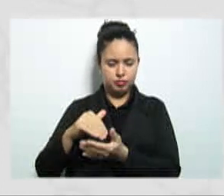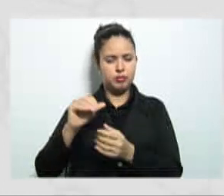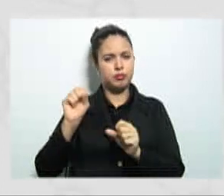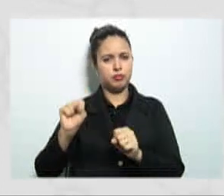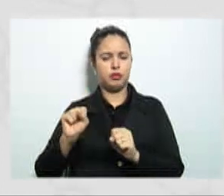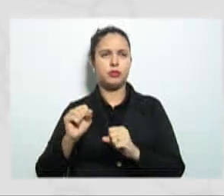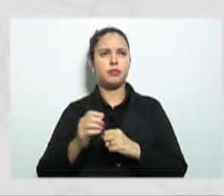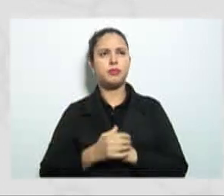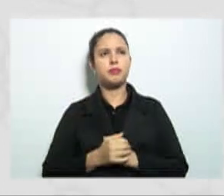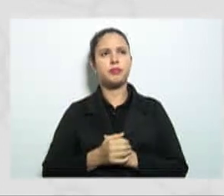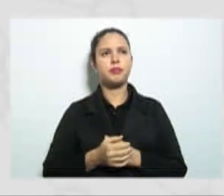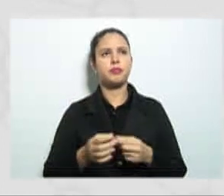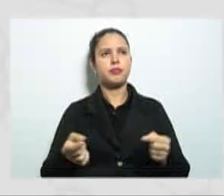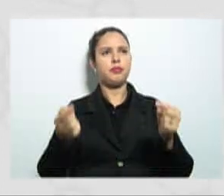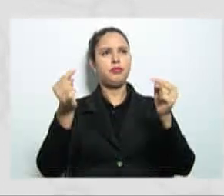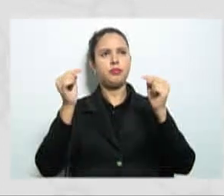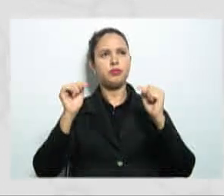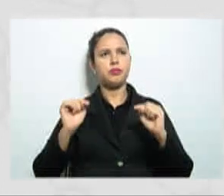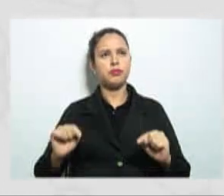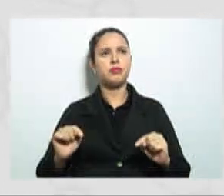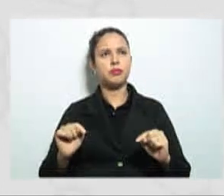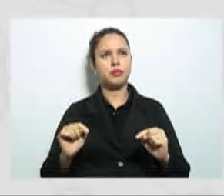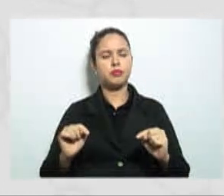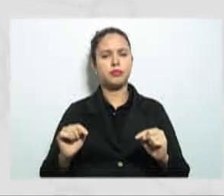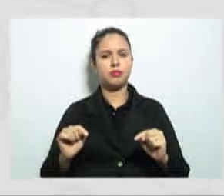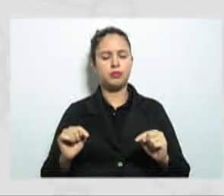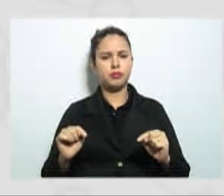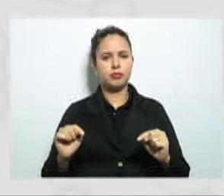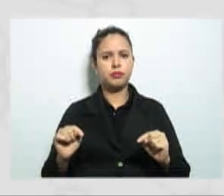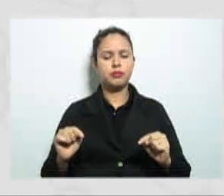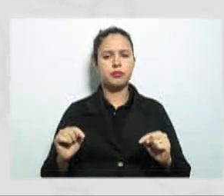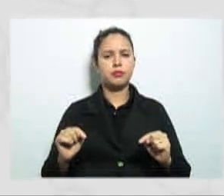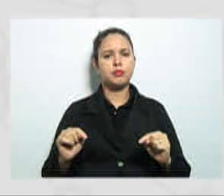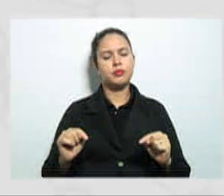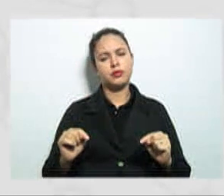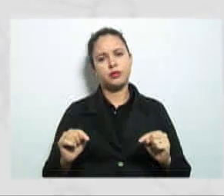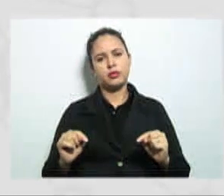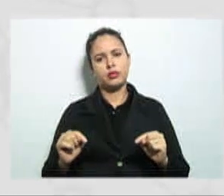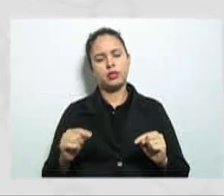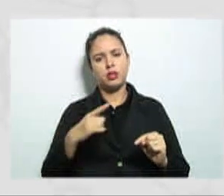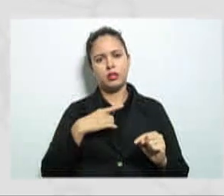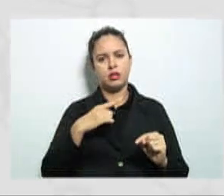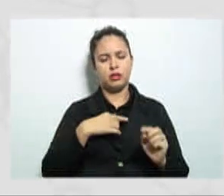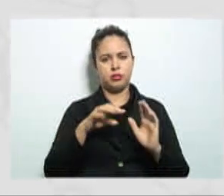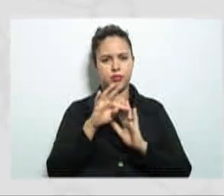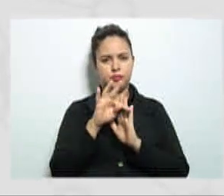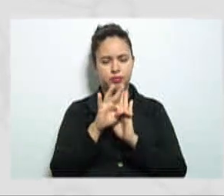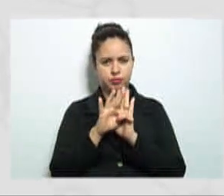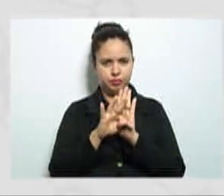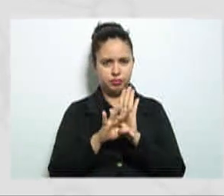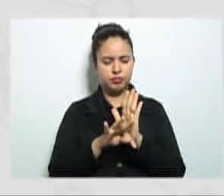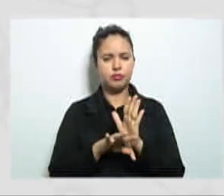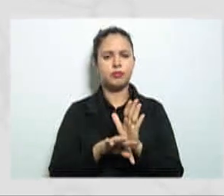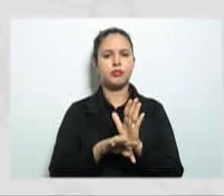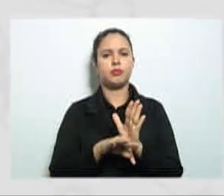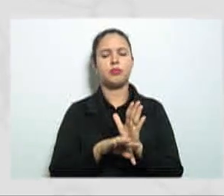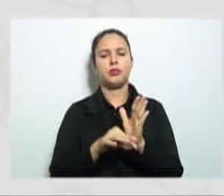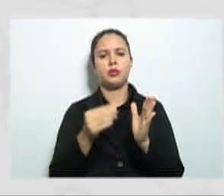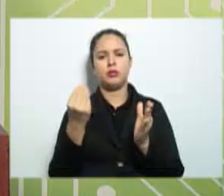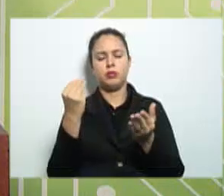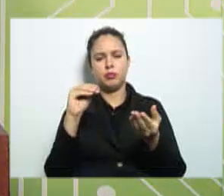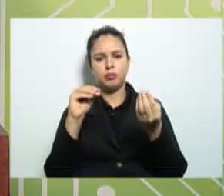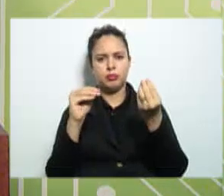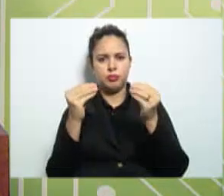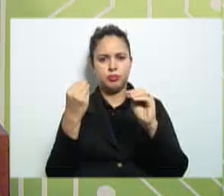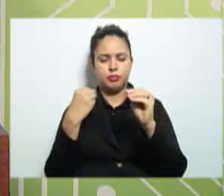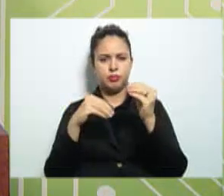Rondon. Logo depois, você vai dar entre 7 e 10 espaços, vem o seu texto, que é onde você vai